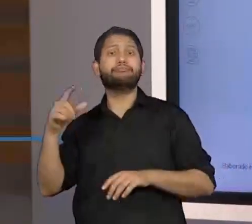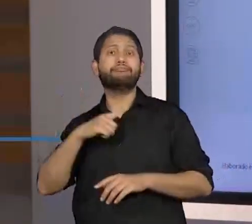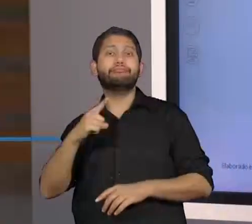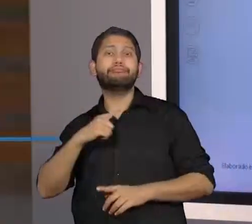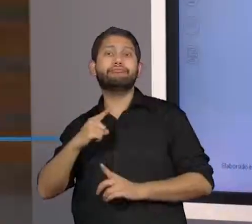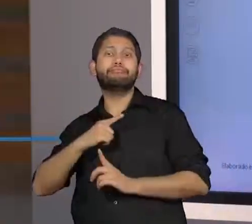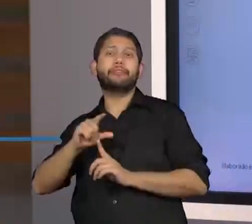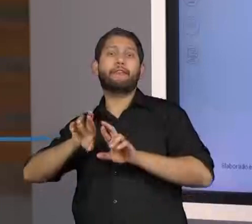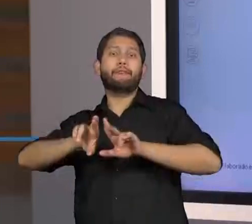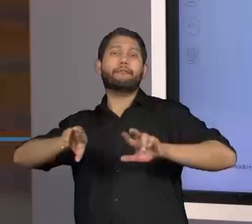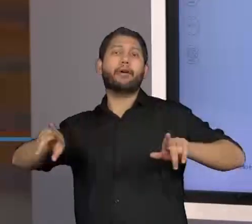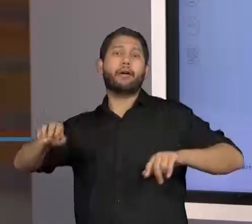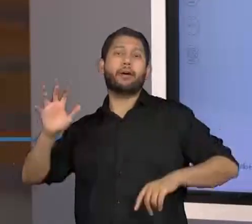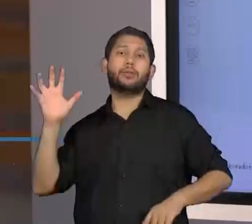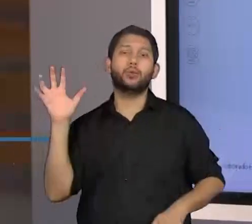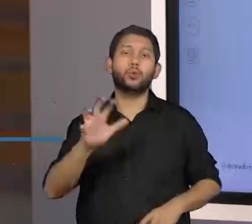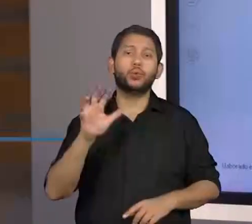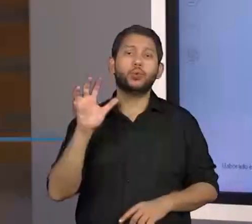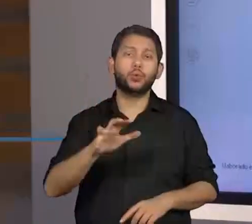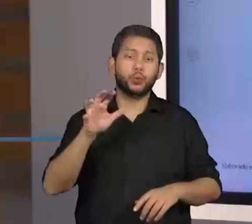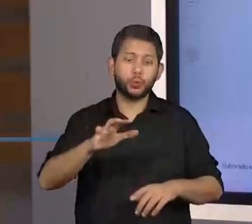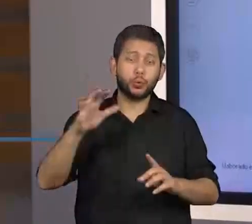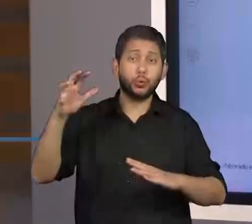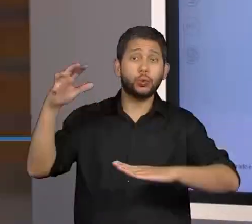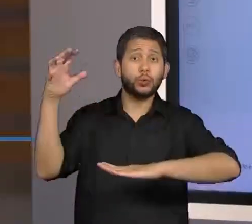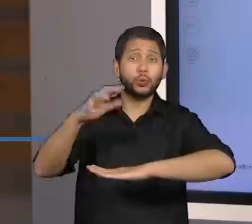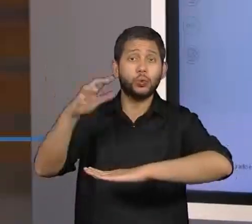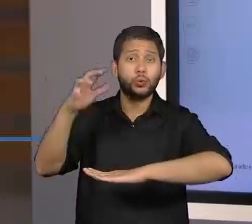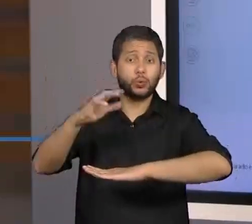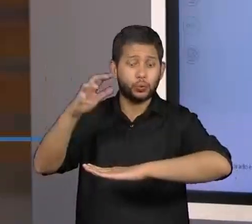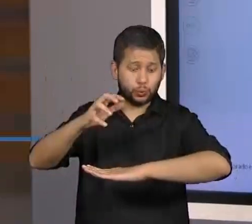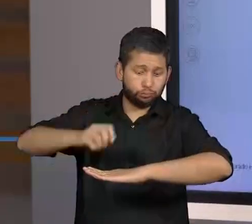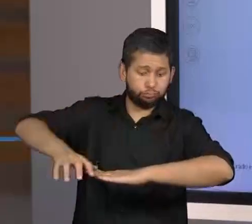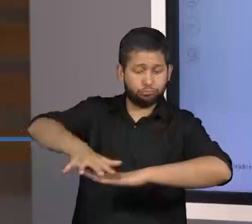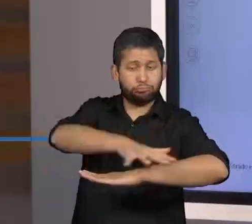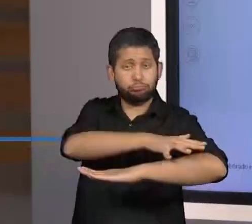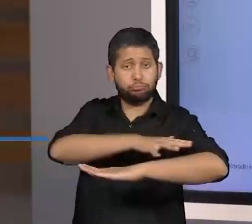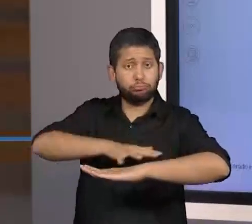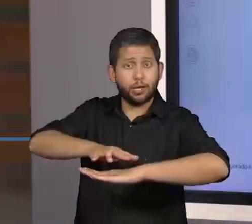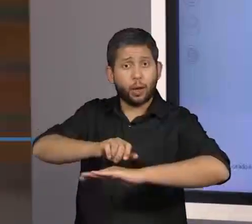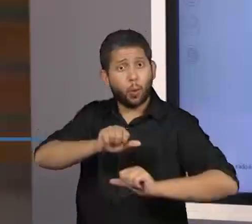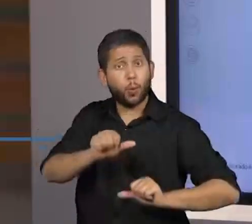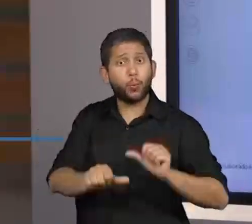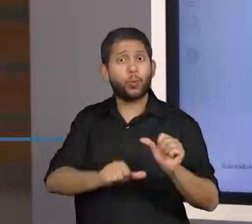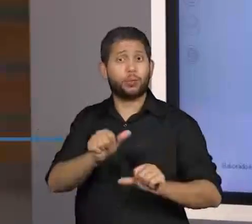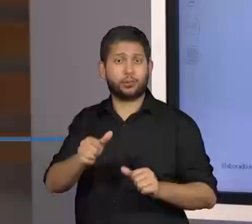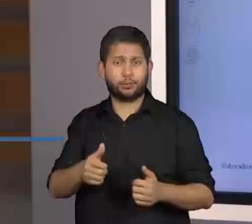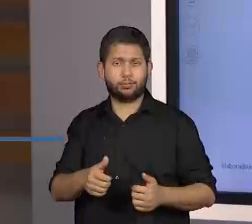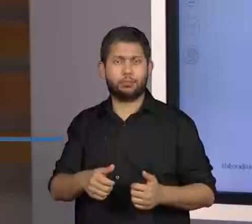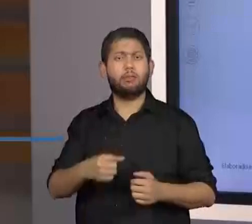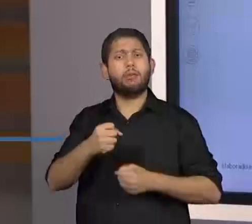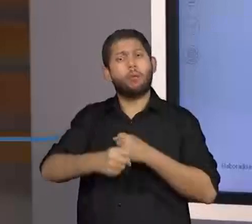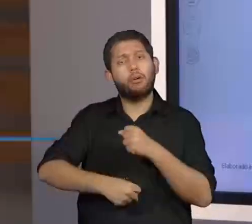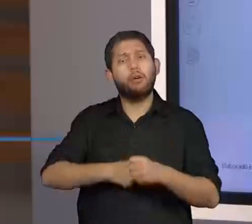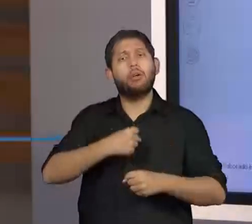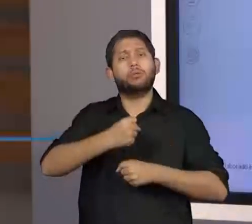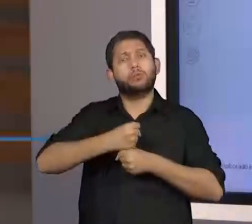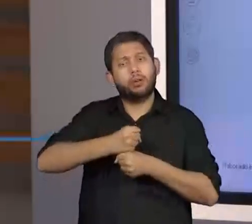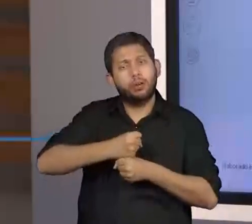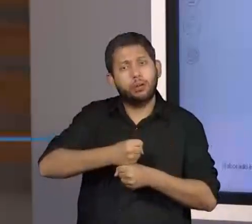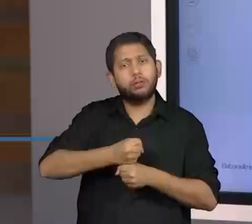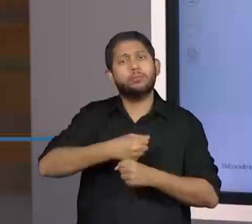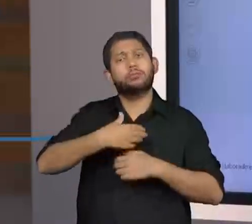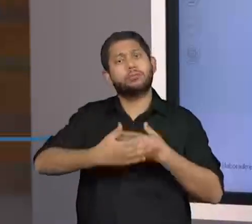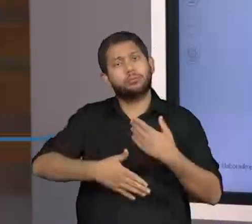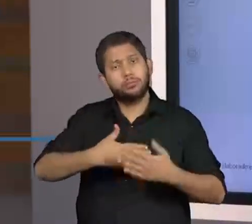agentes externos, eles vão modelando a Terra e vai fazendo com que a paisagem se modifique no decorrer de